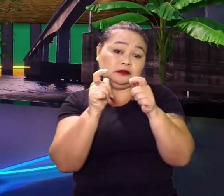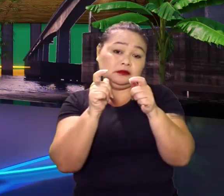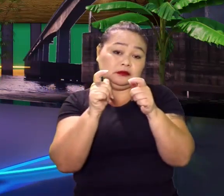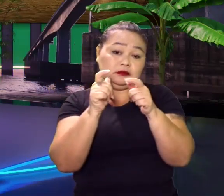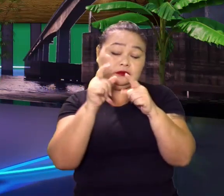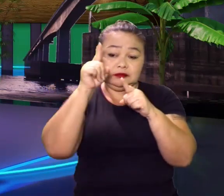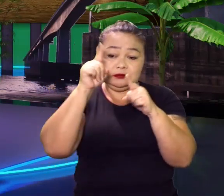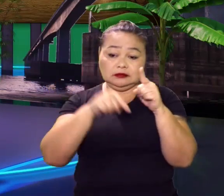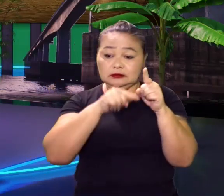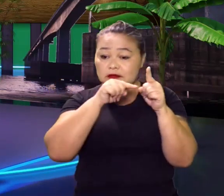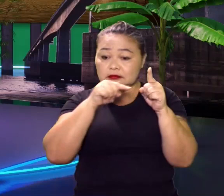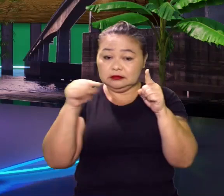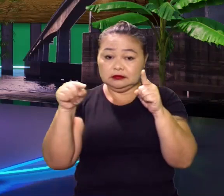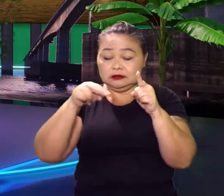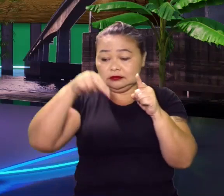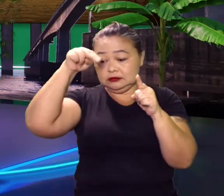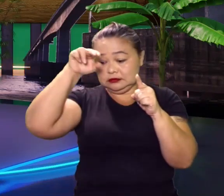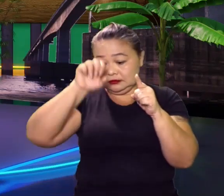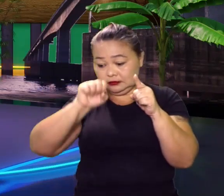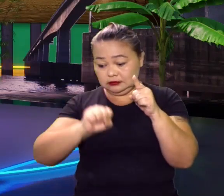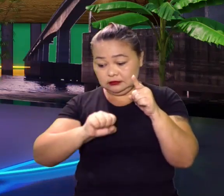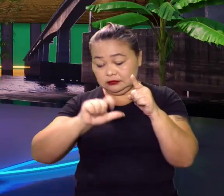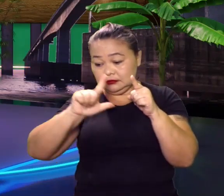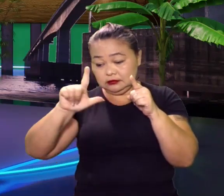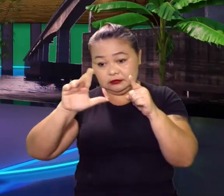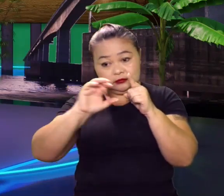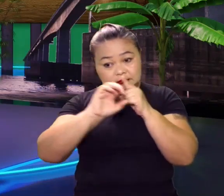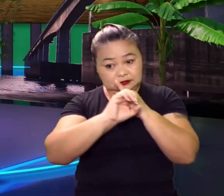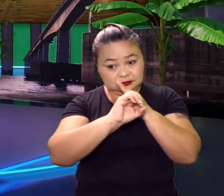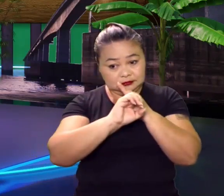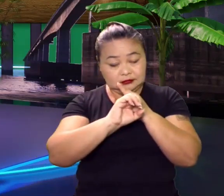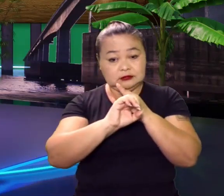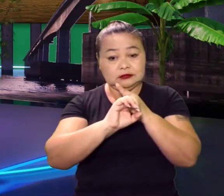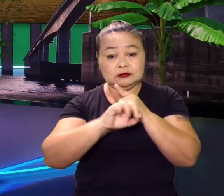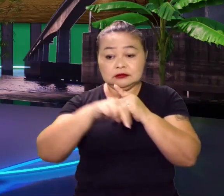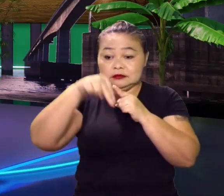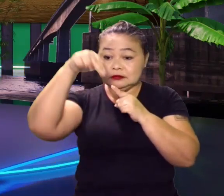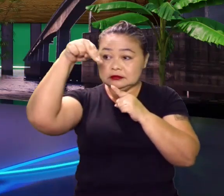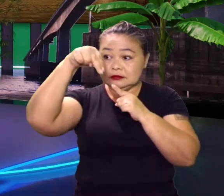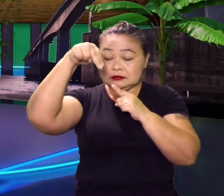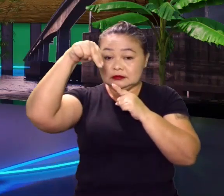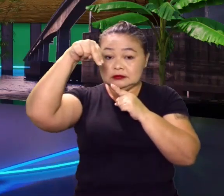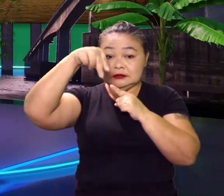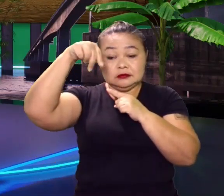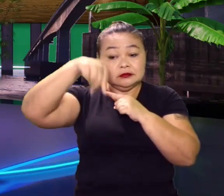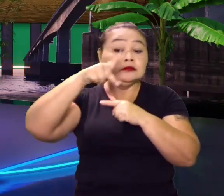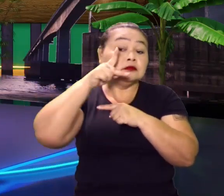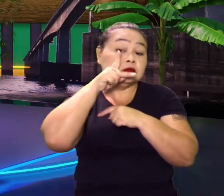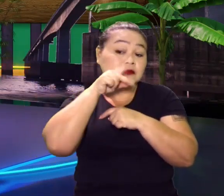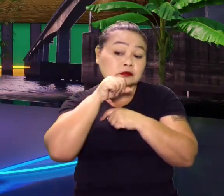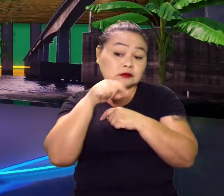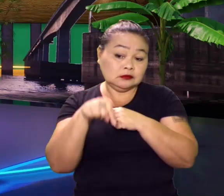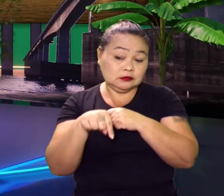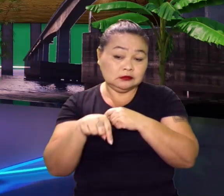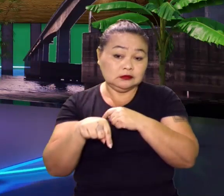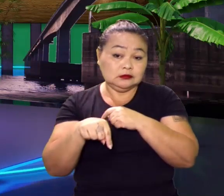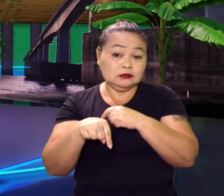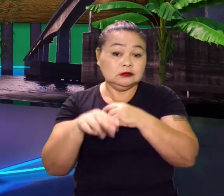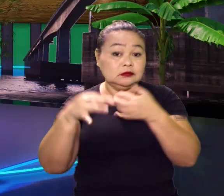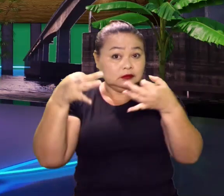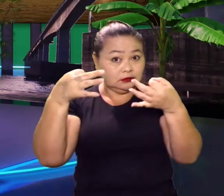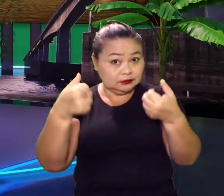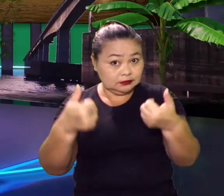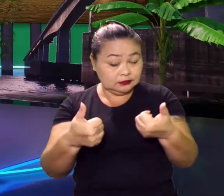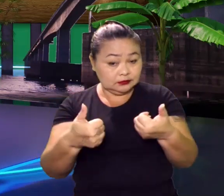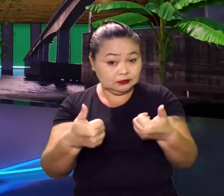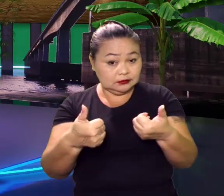dos Ventos, na direção onde é o norte, onde é o sul, leste e oeste. O norte é aqui onde está Porto Velho. Perfeito.